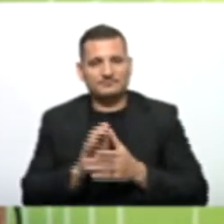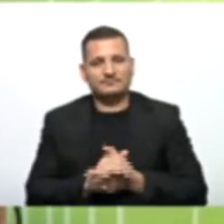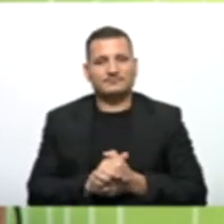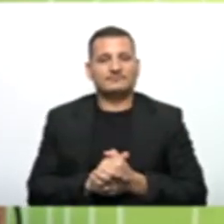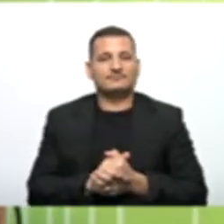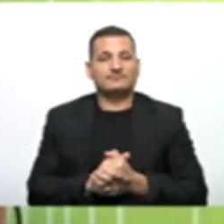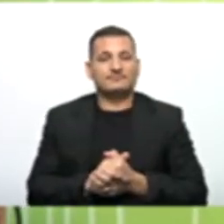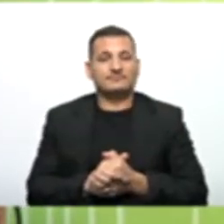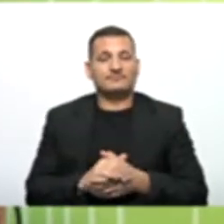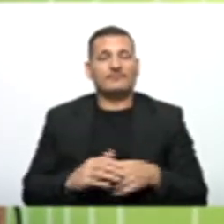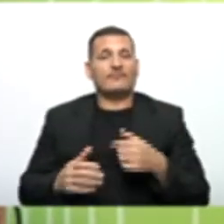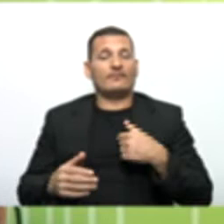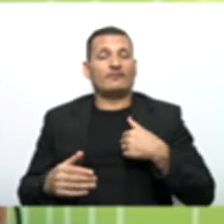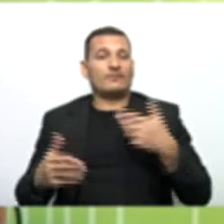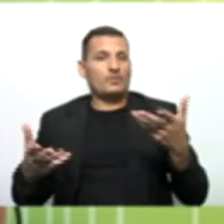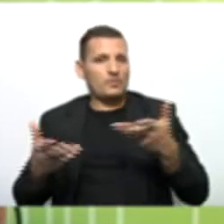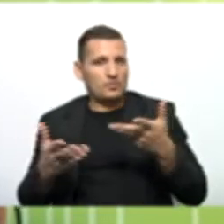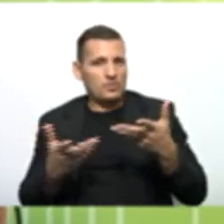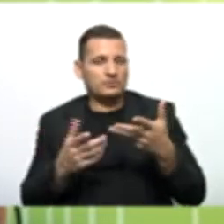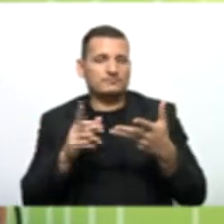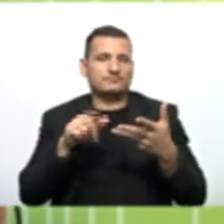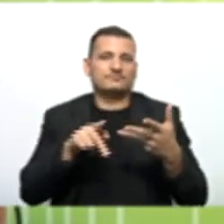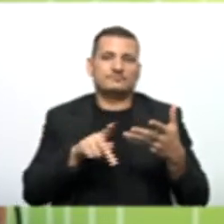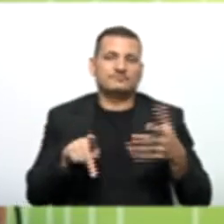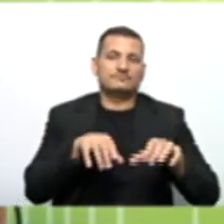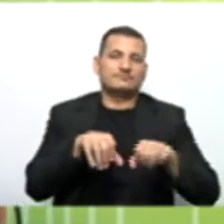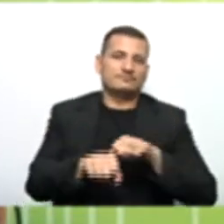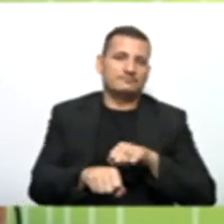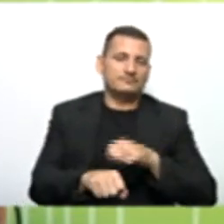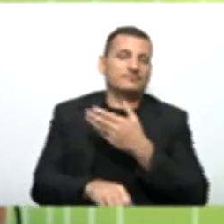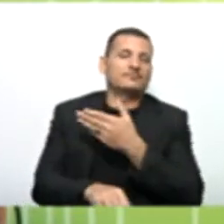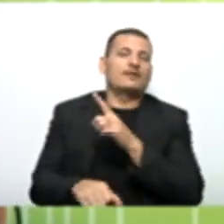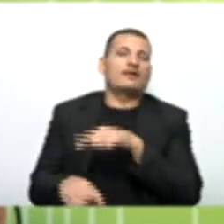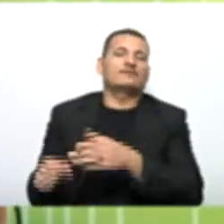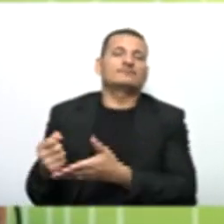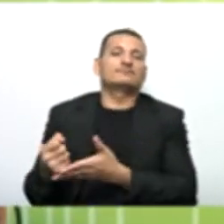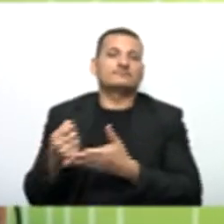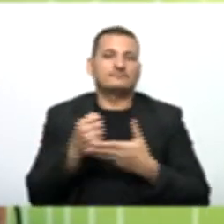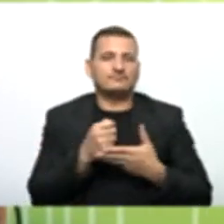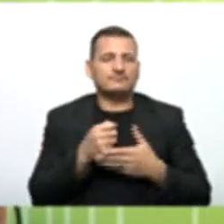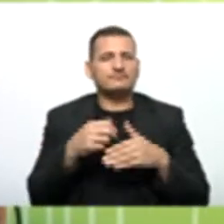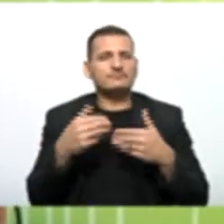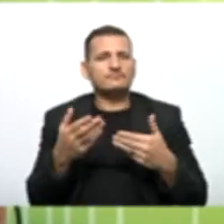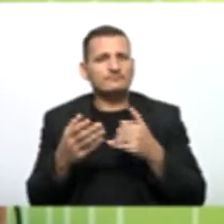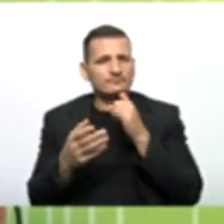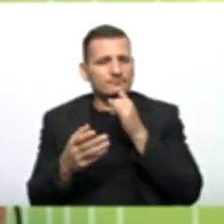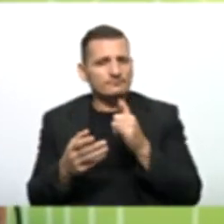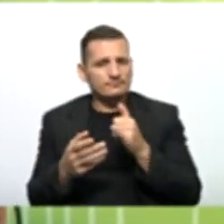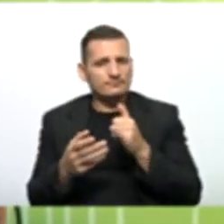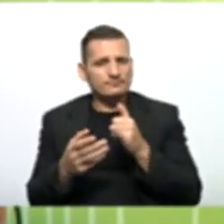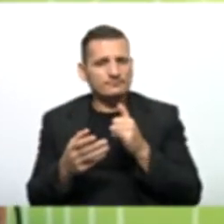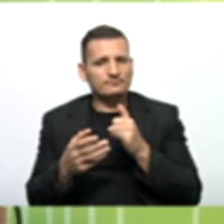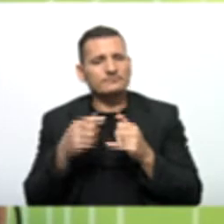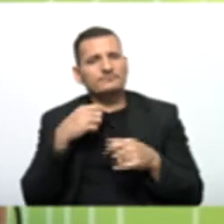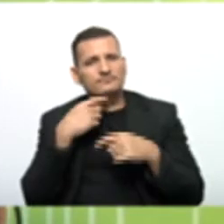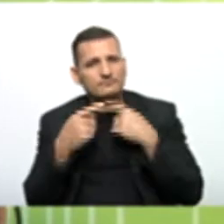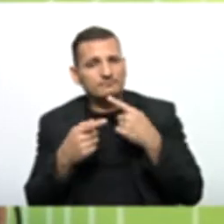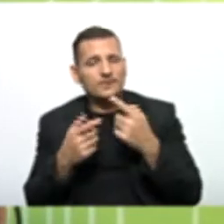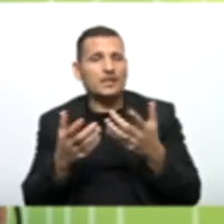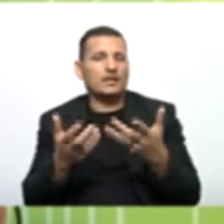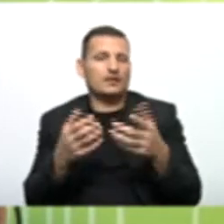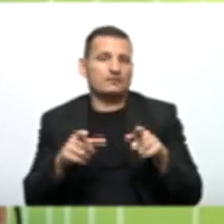tá? Hoje eu estou como formador, o Ademar está como assistente. Então, quem tiver dúvidas, tá, gente? A gente quer ouvir vocês